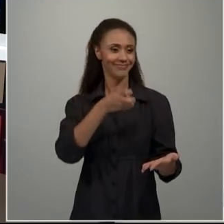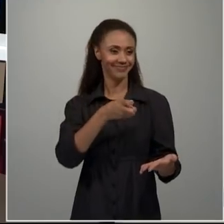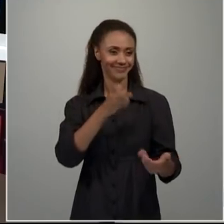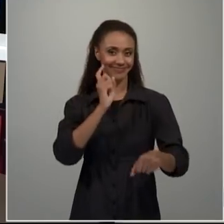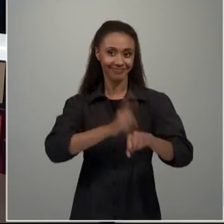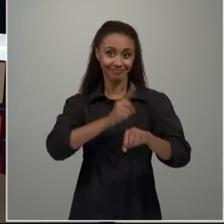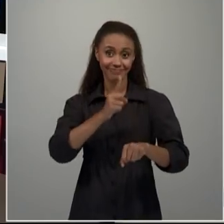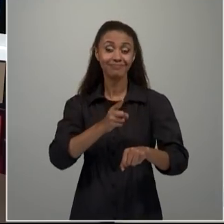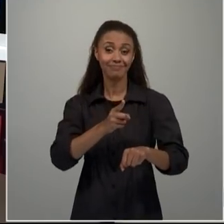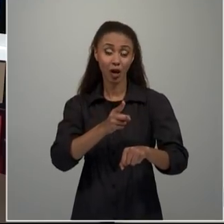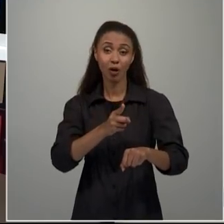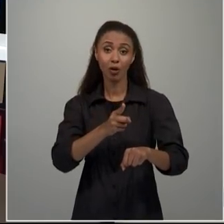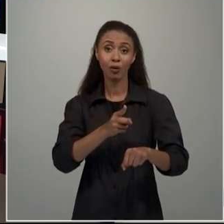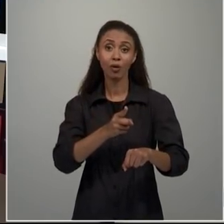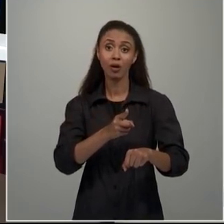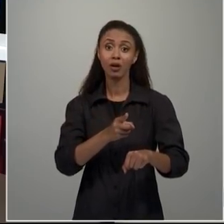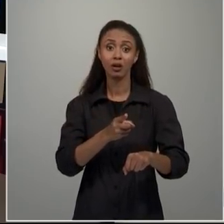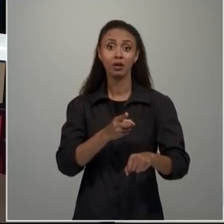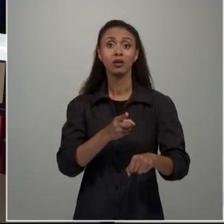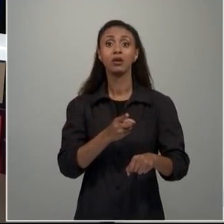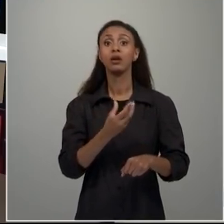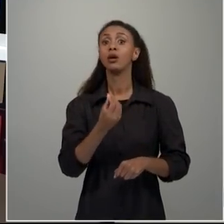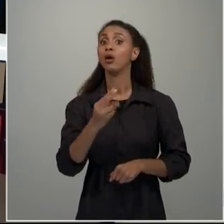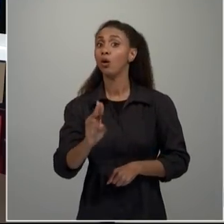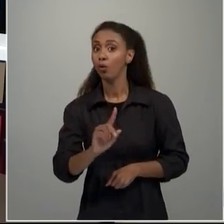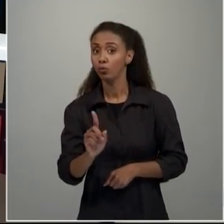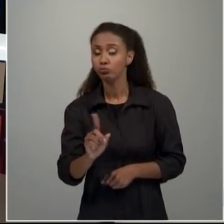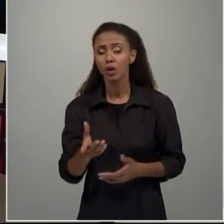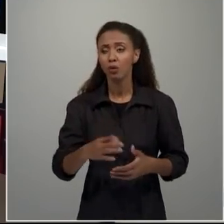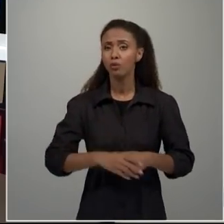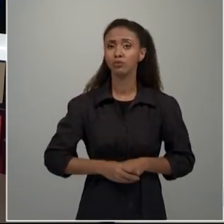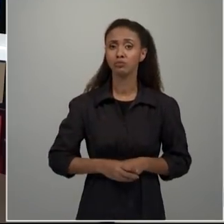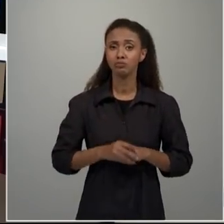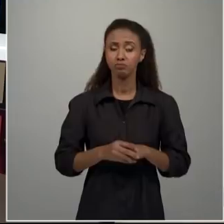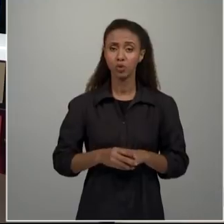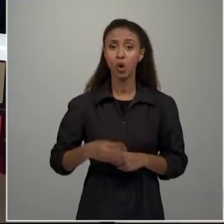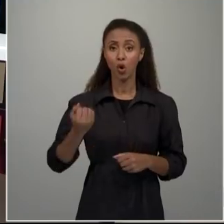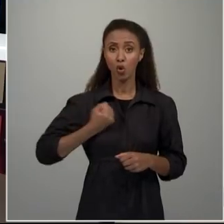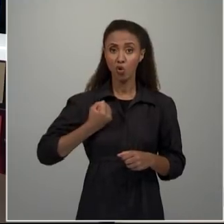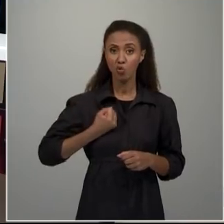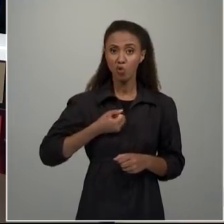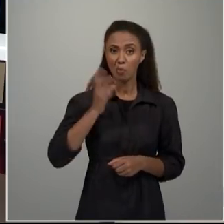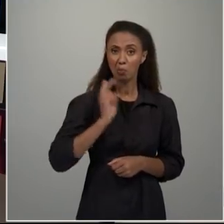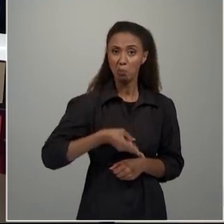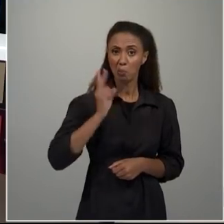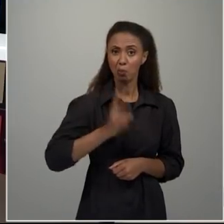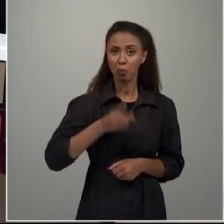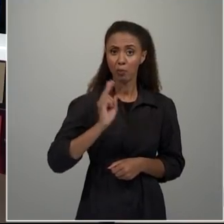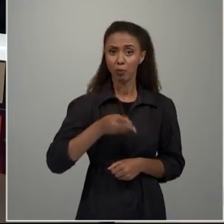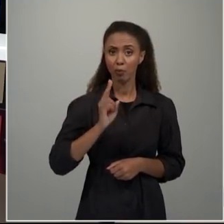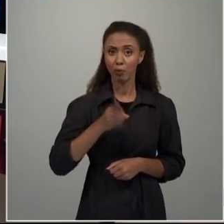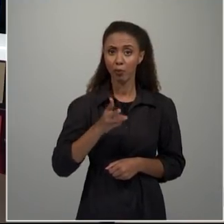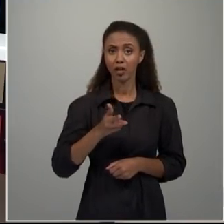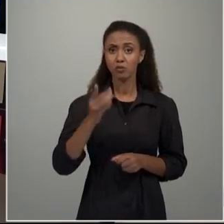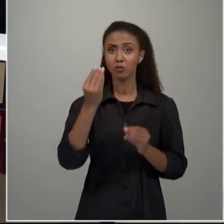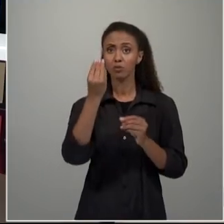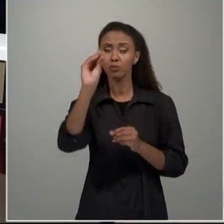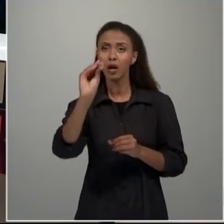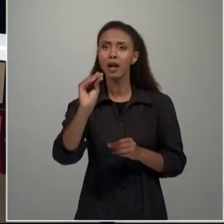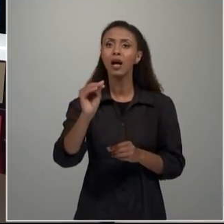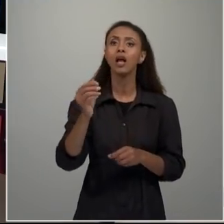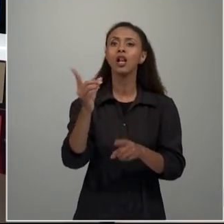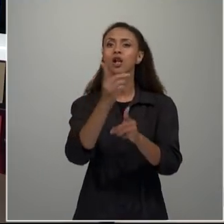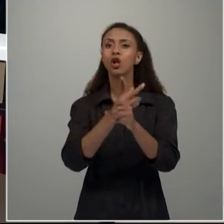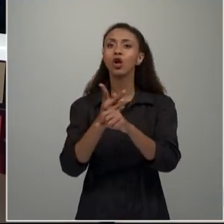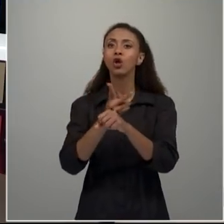os números está ou se não você pega um dos números que aparece com freqüente com freqüência coloca-la localizar ele está na lista